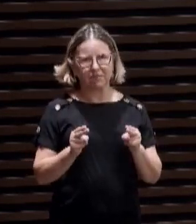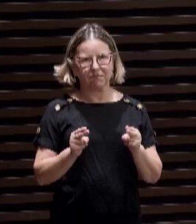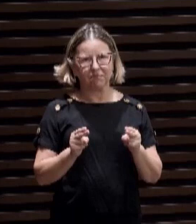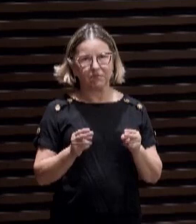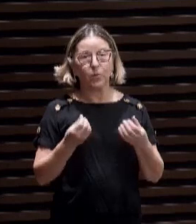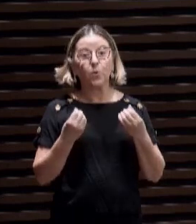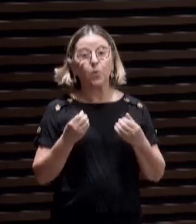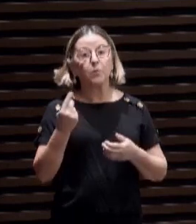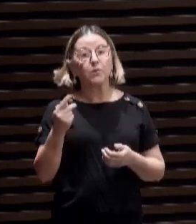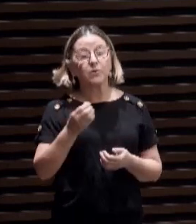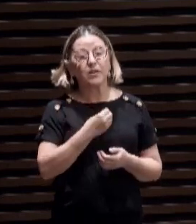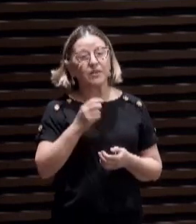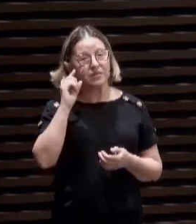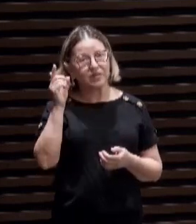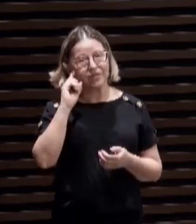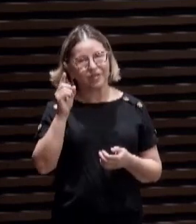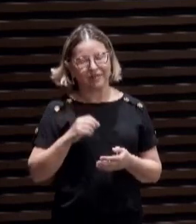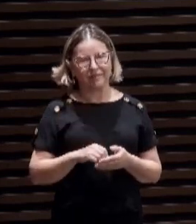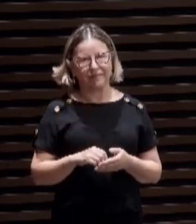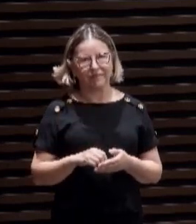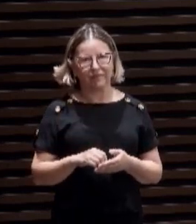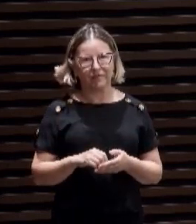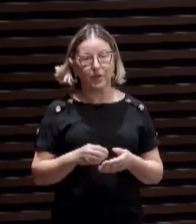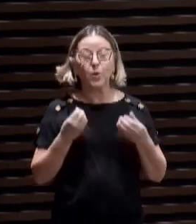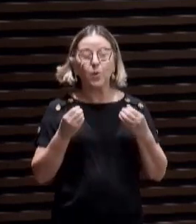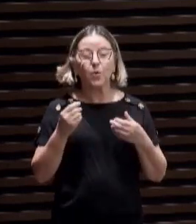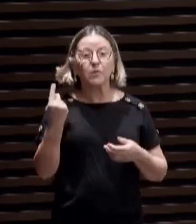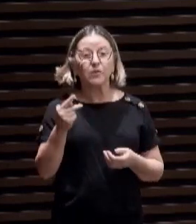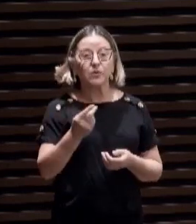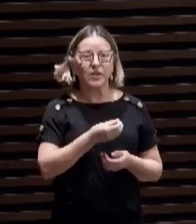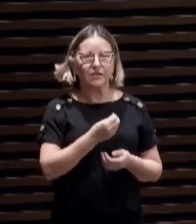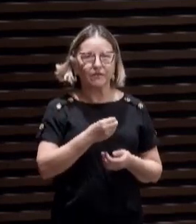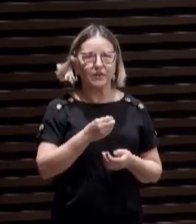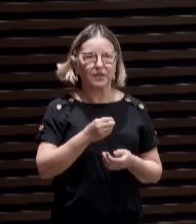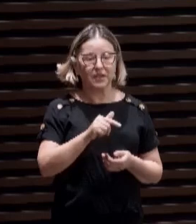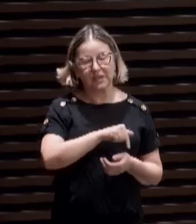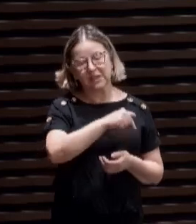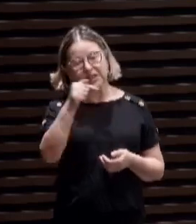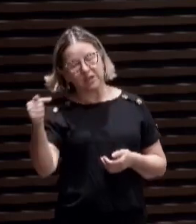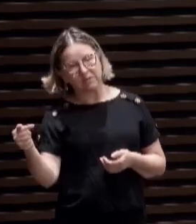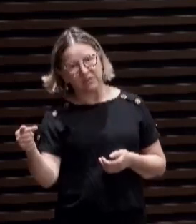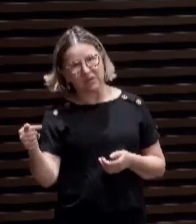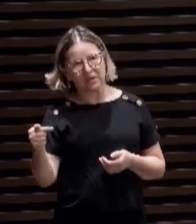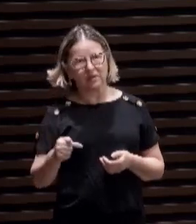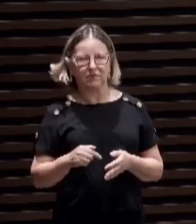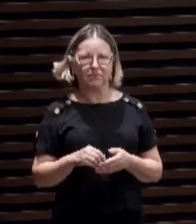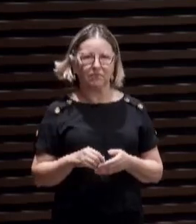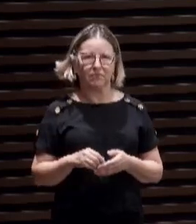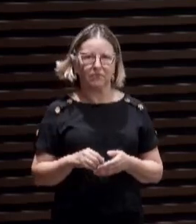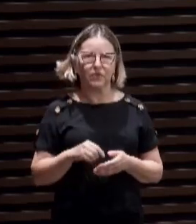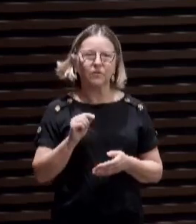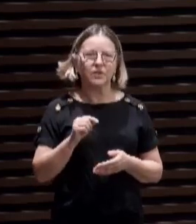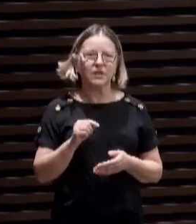dia? Como você passa a sua semana? Como é a rotina do seu dia? Como você se sente ao final de um